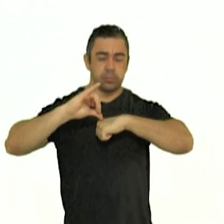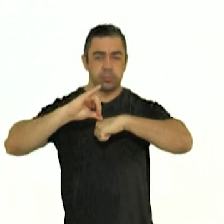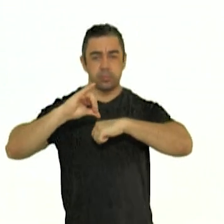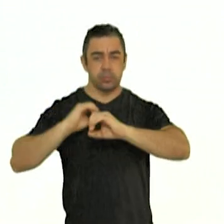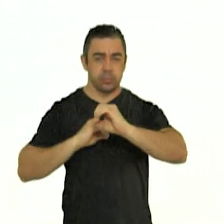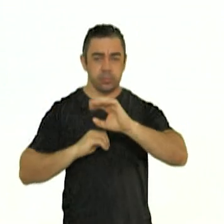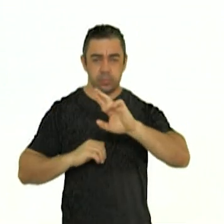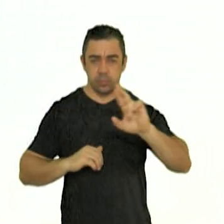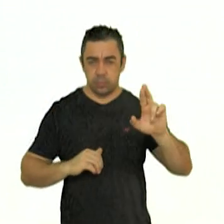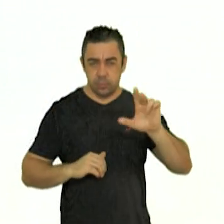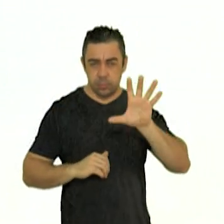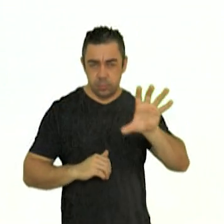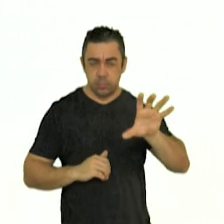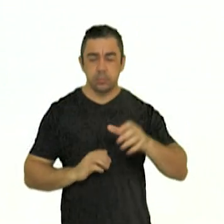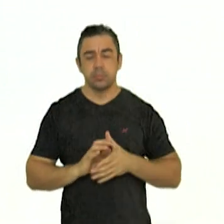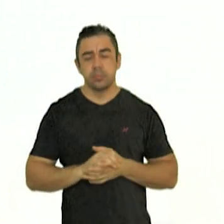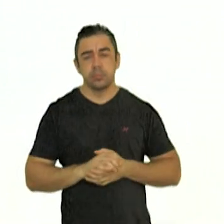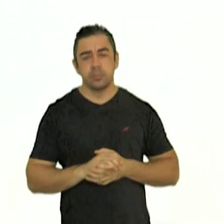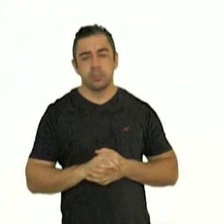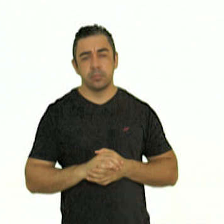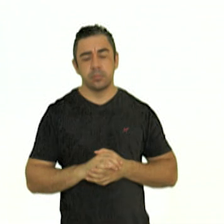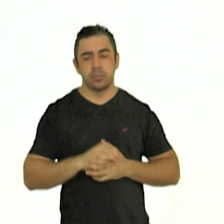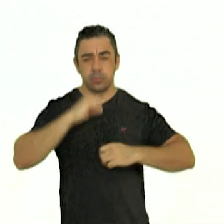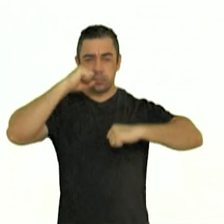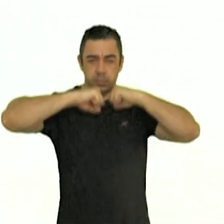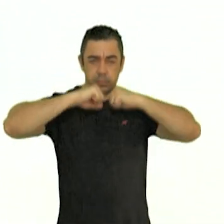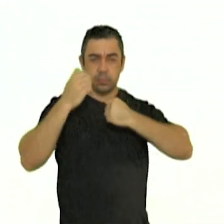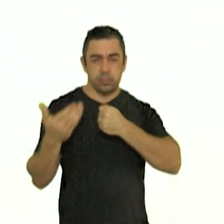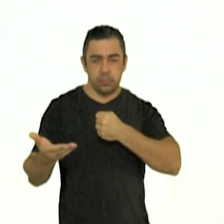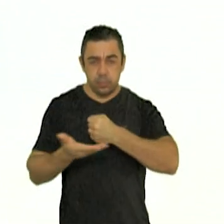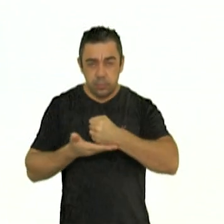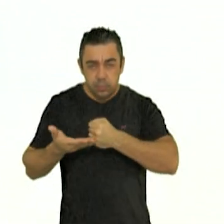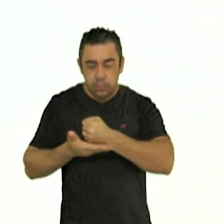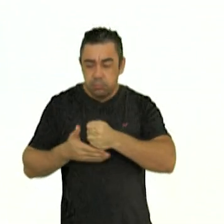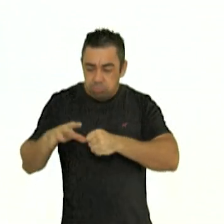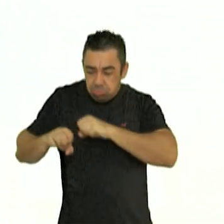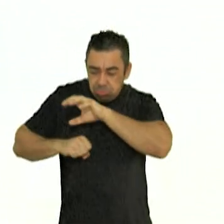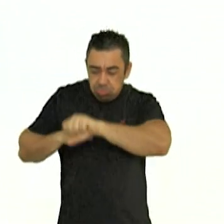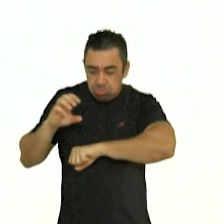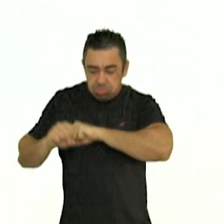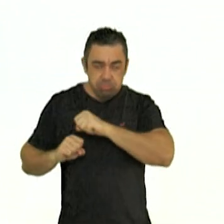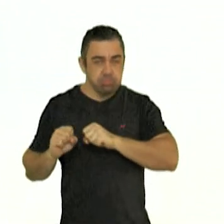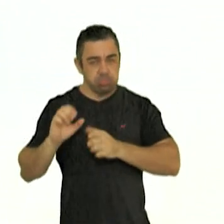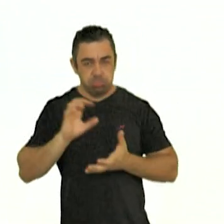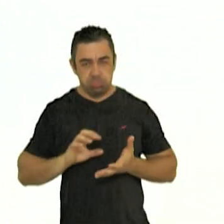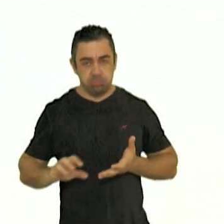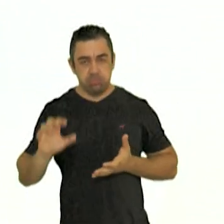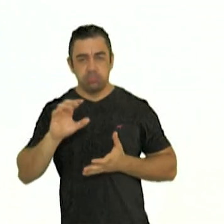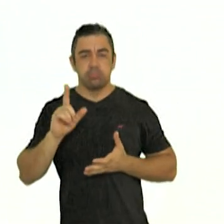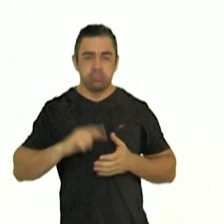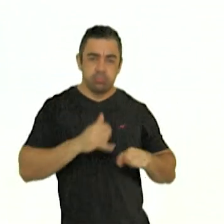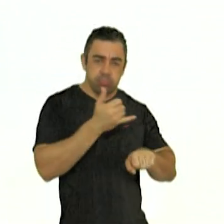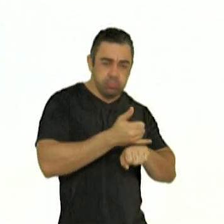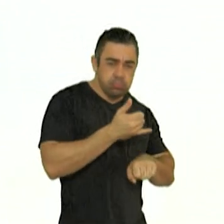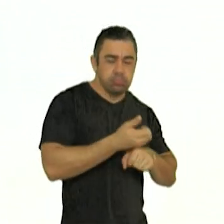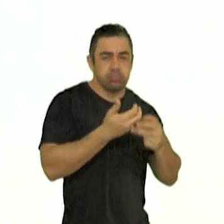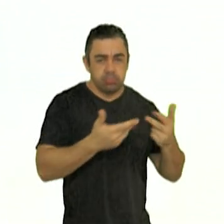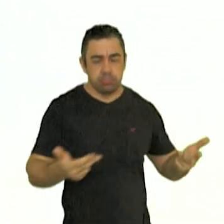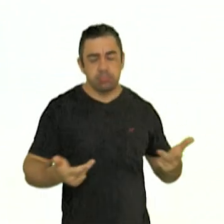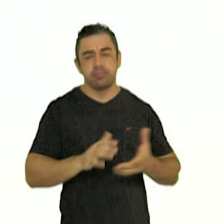a vocês, né, que é o mais desenvolvido. Indústrias de base também, espalhadas por toda a Europa, siderurgia,